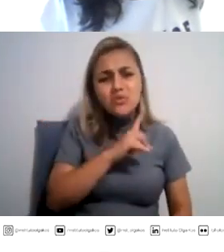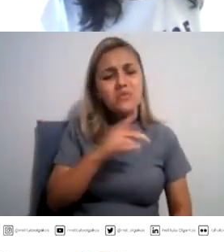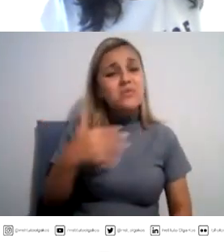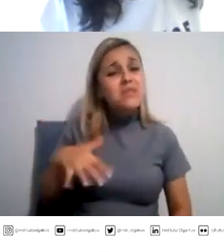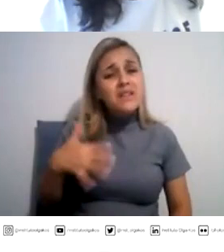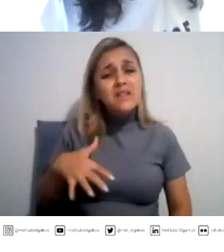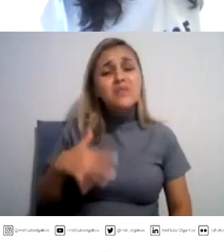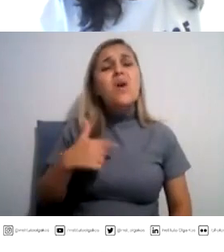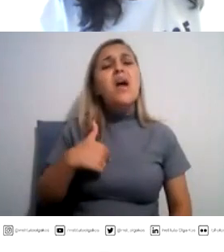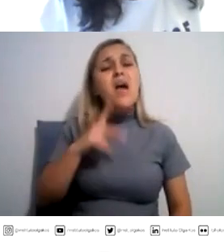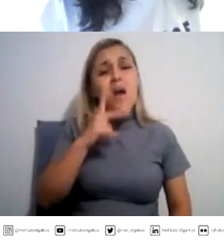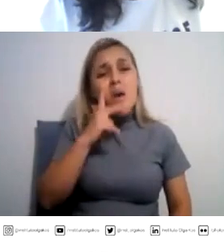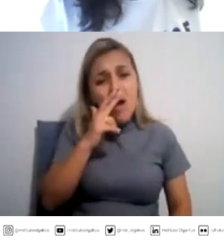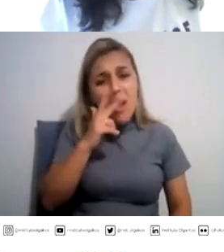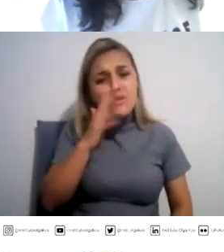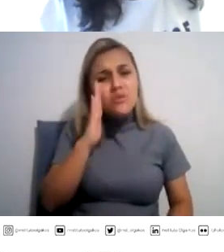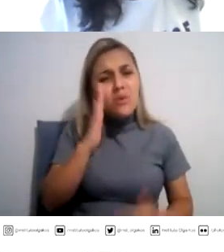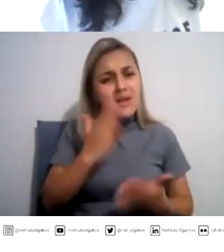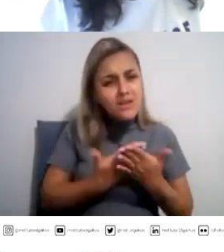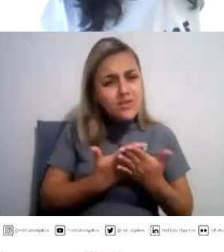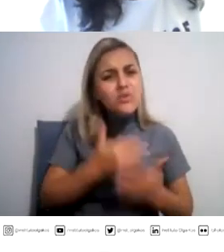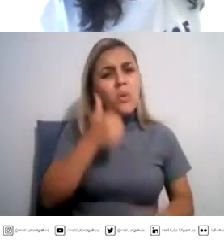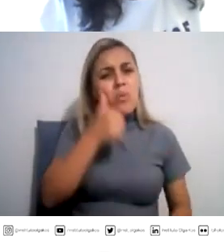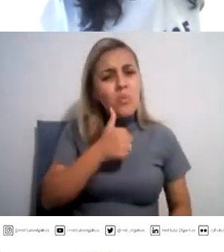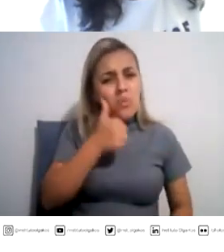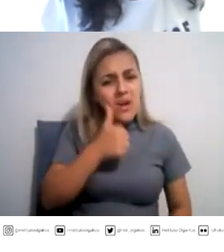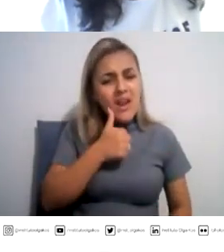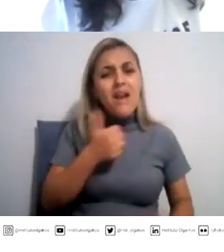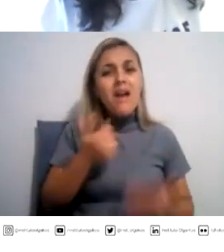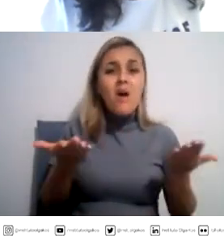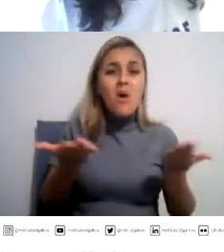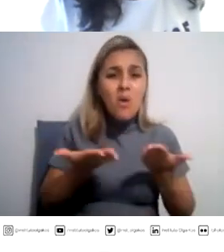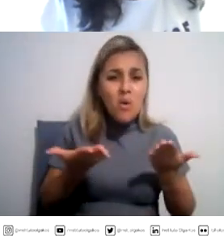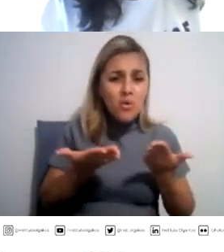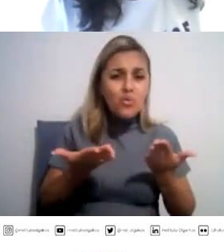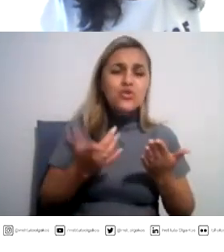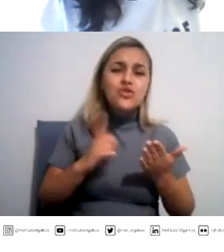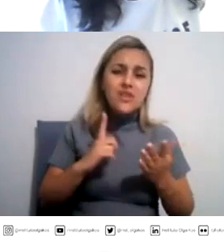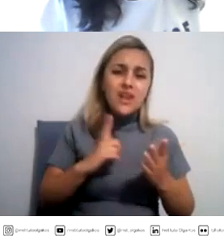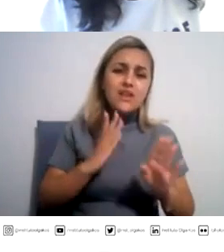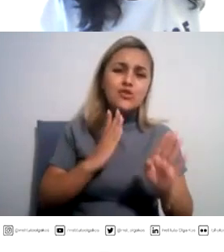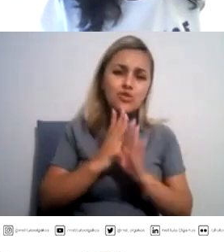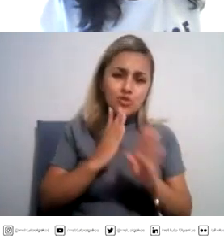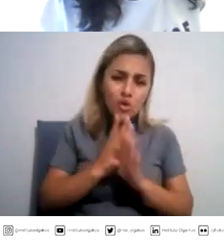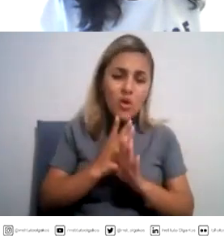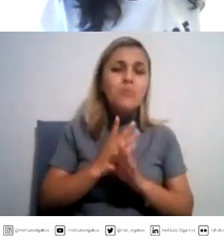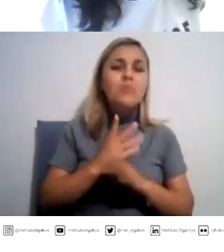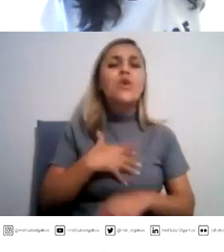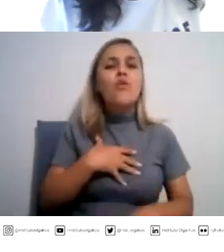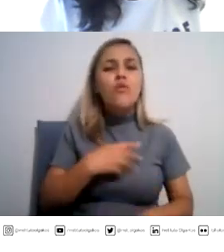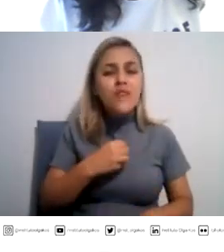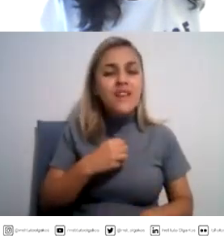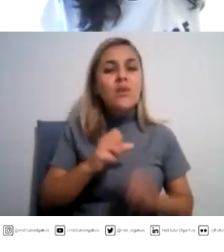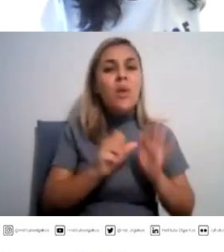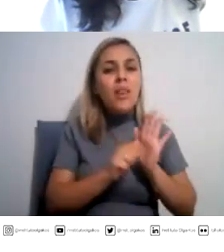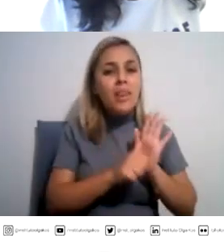mulher que hoje tem um filho com síndrome de Down, ou seja, com paralisia cerebral,